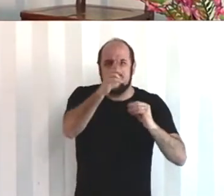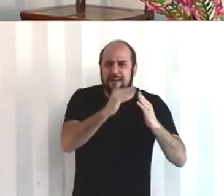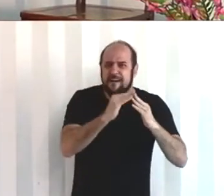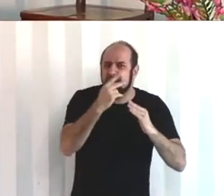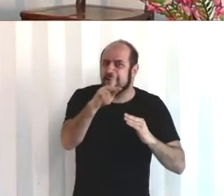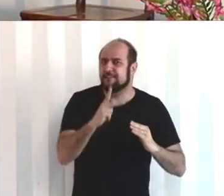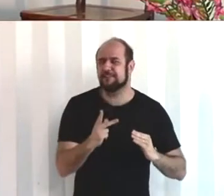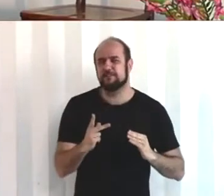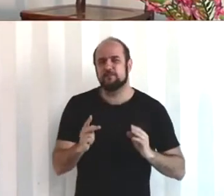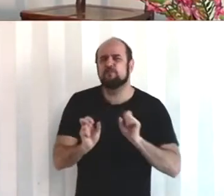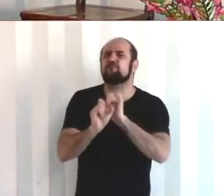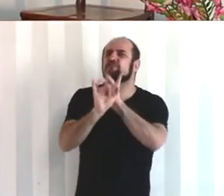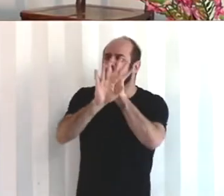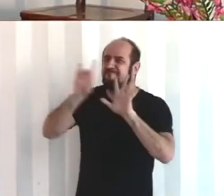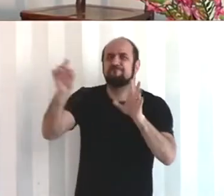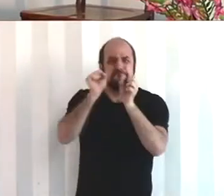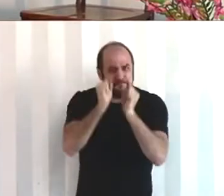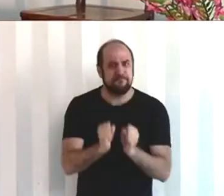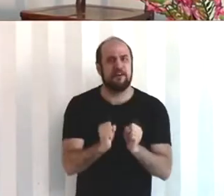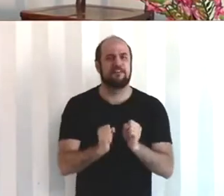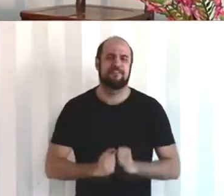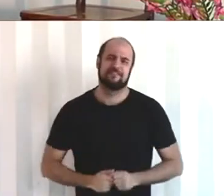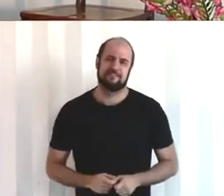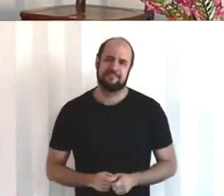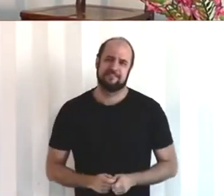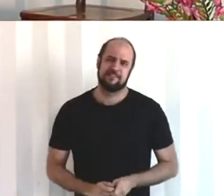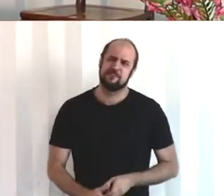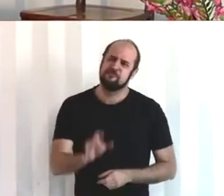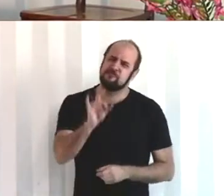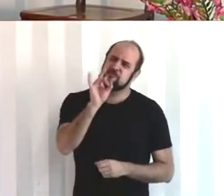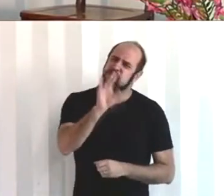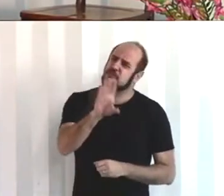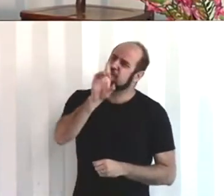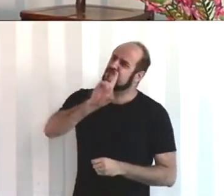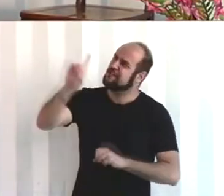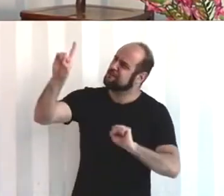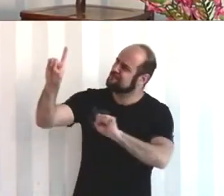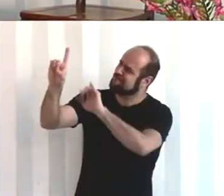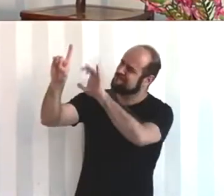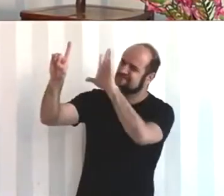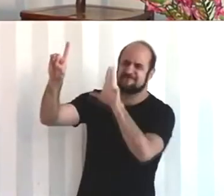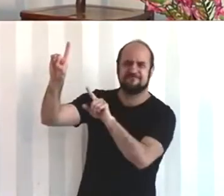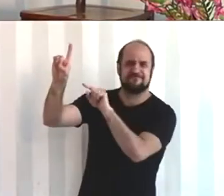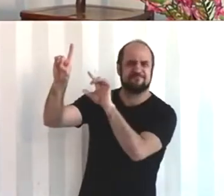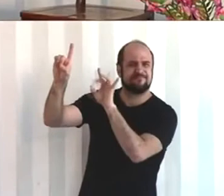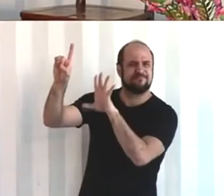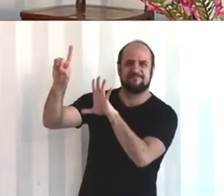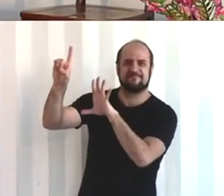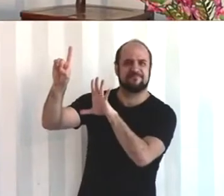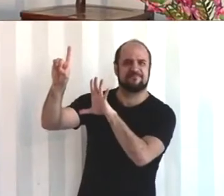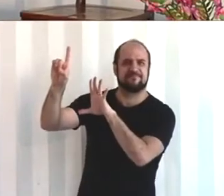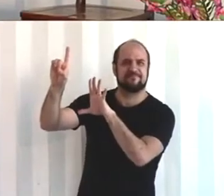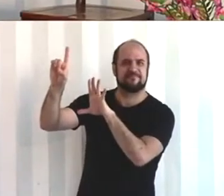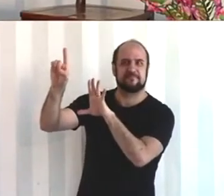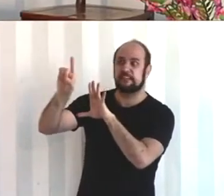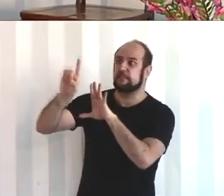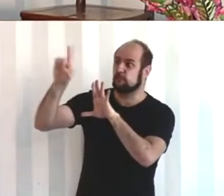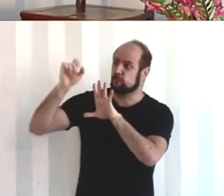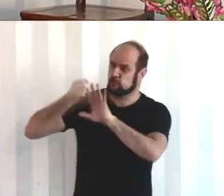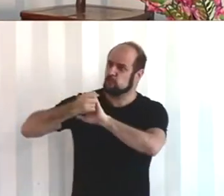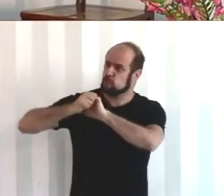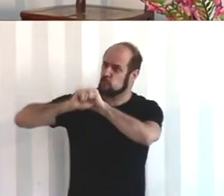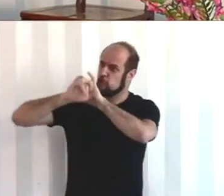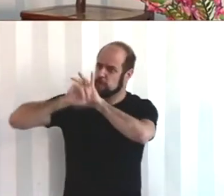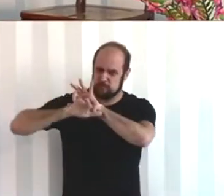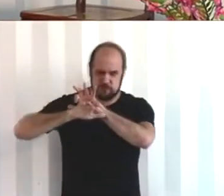em casa agora, somente a Deus a glória, e Ele manifesta a sua glória, e Ele não divide a sua